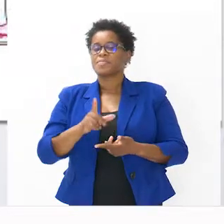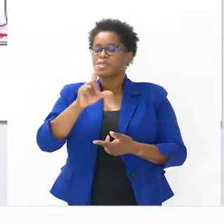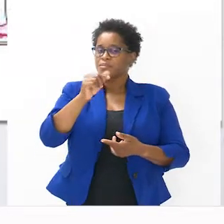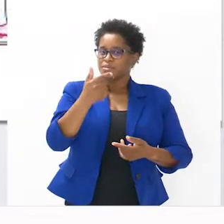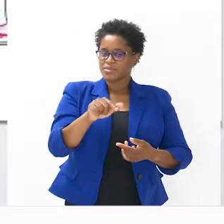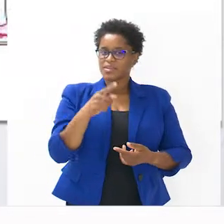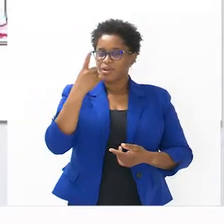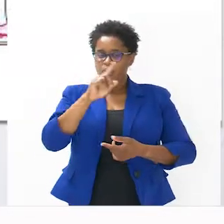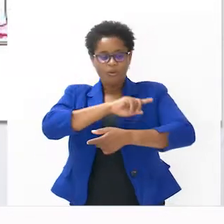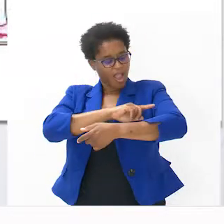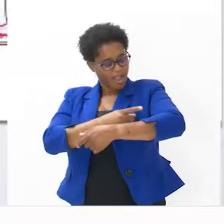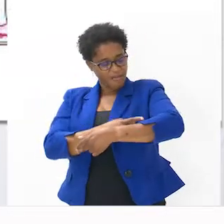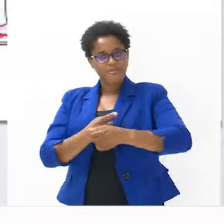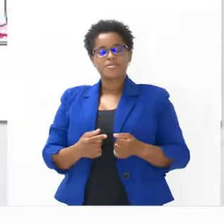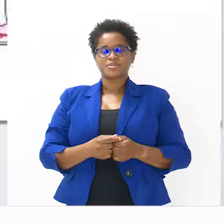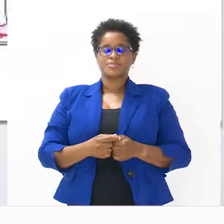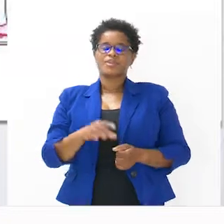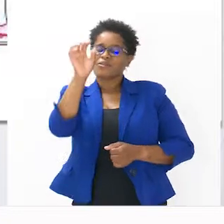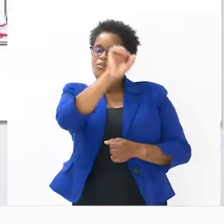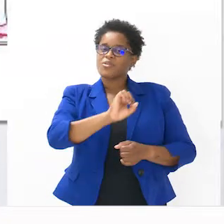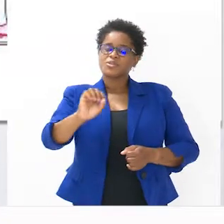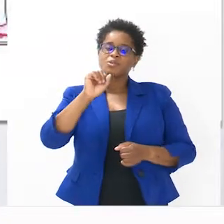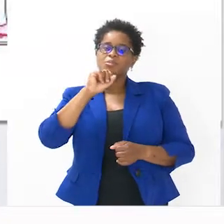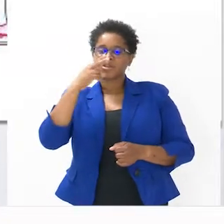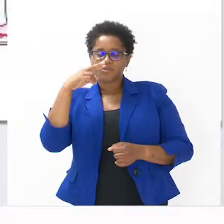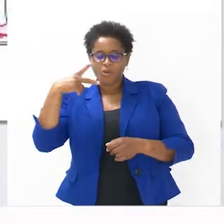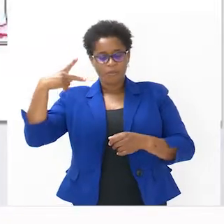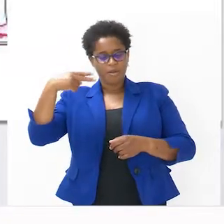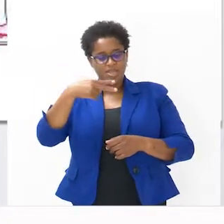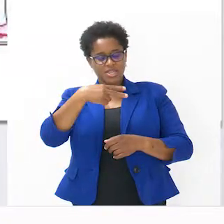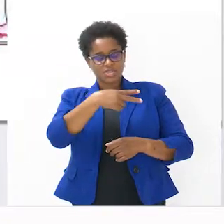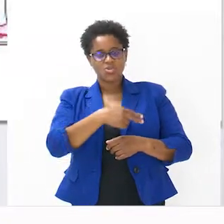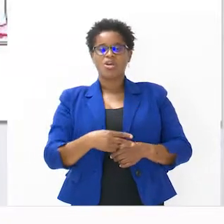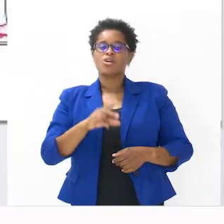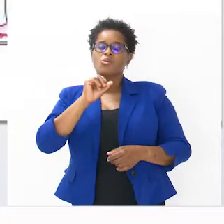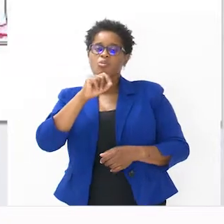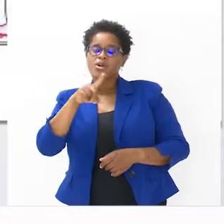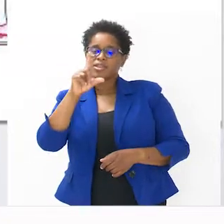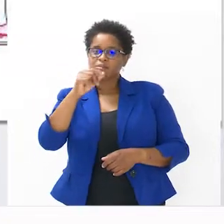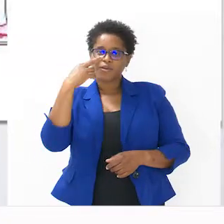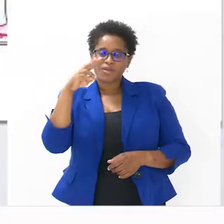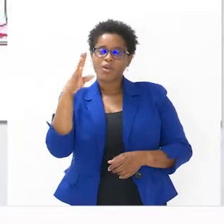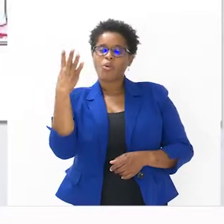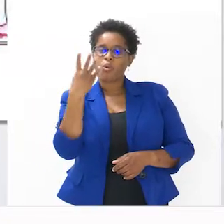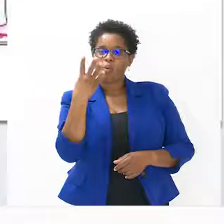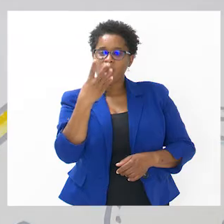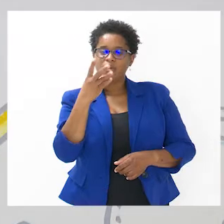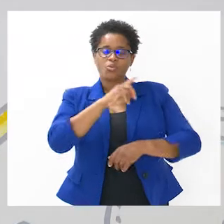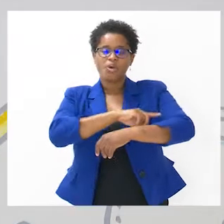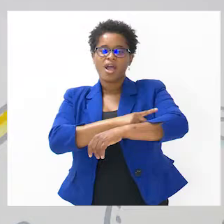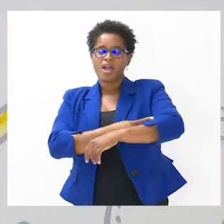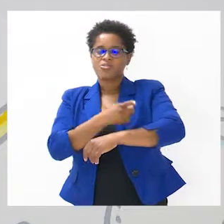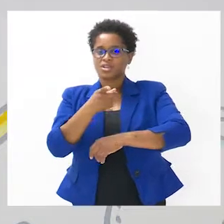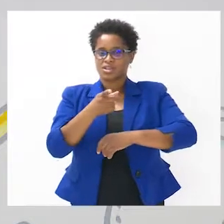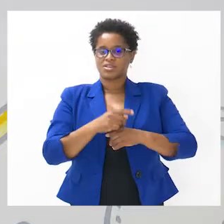aqui um ângulo. Vocês podem ver uma tesoura, nós podemos também encontrar 4 ângulos